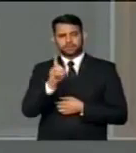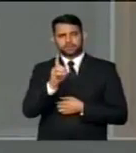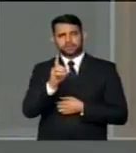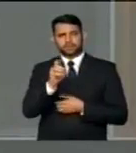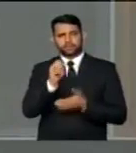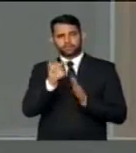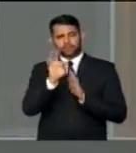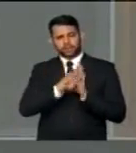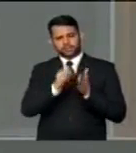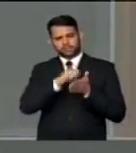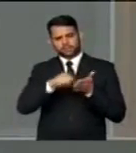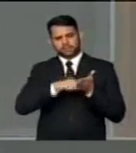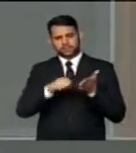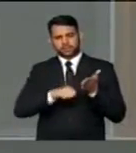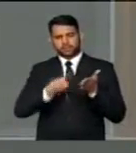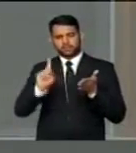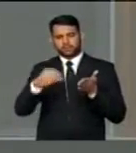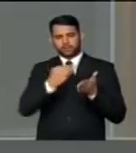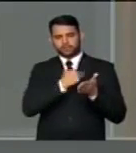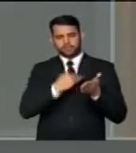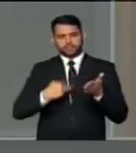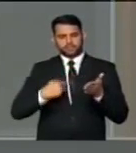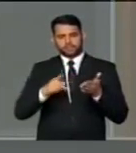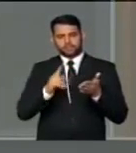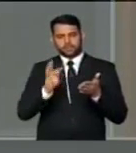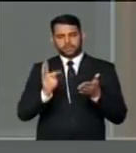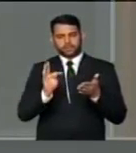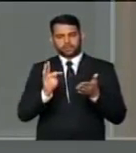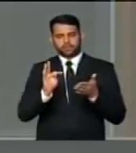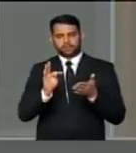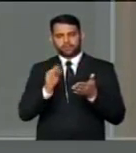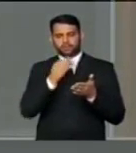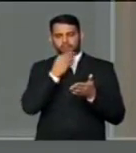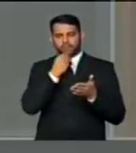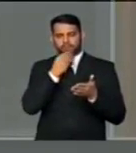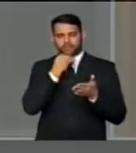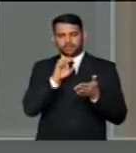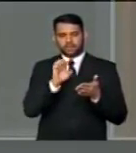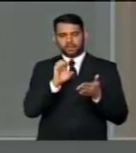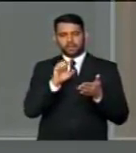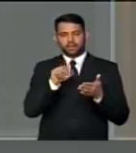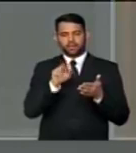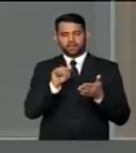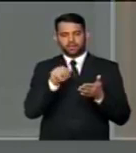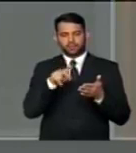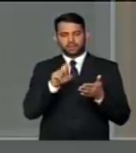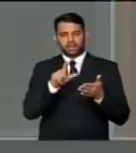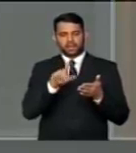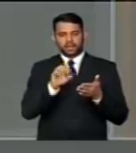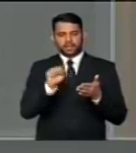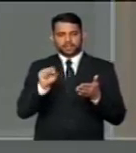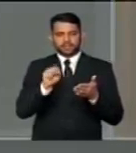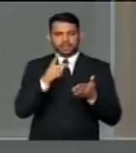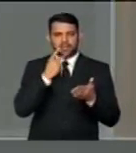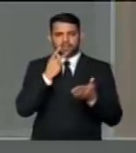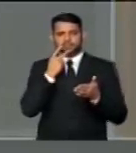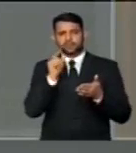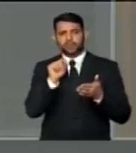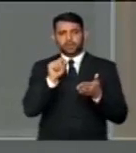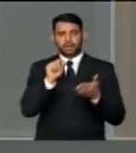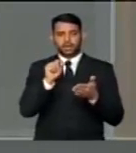artigo escrito por um ex-ministro do PT, senhor Henrique Meirelles. E ele dizia que